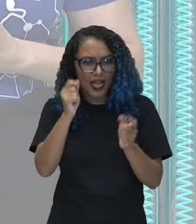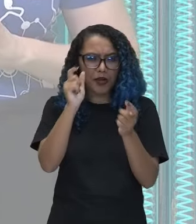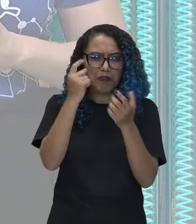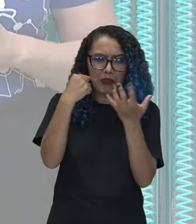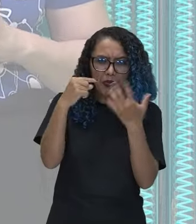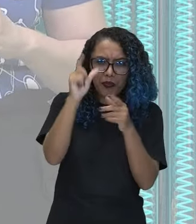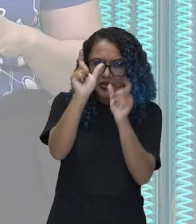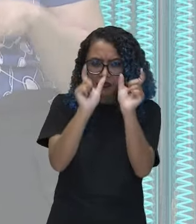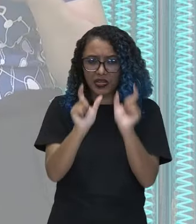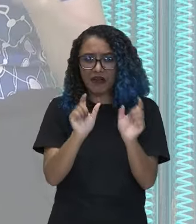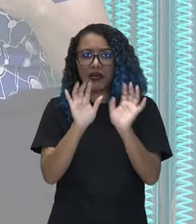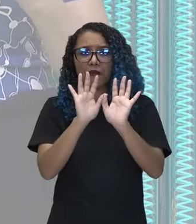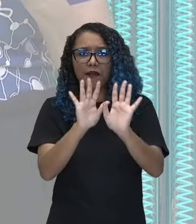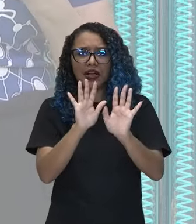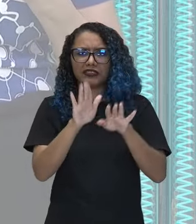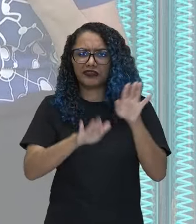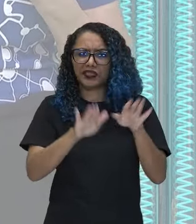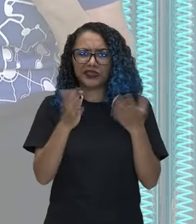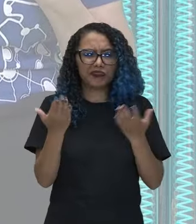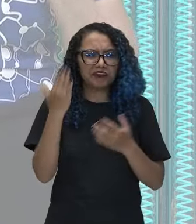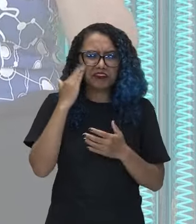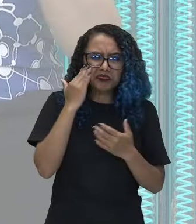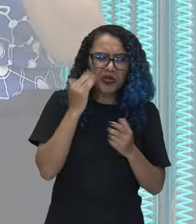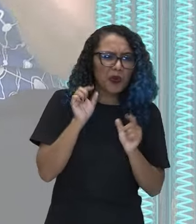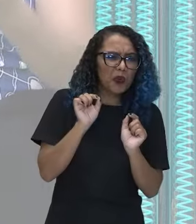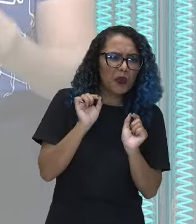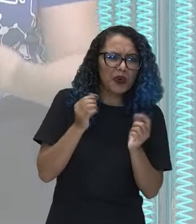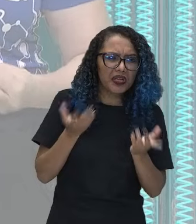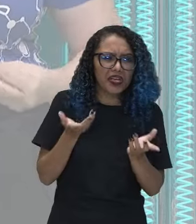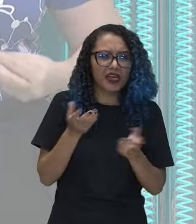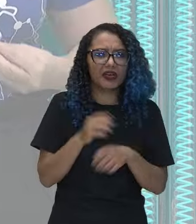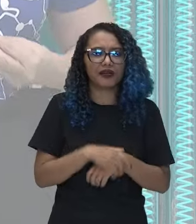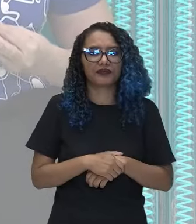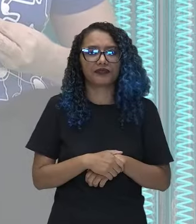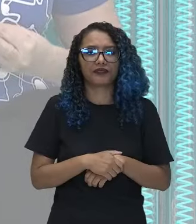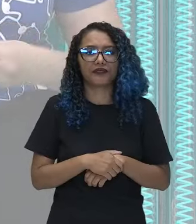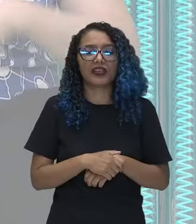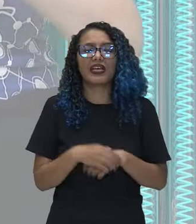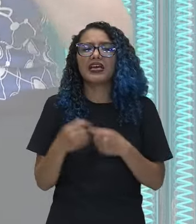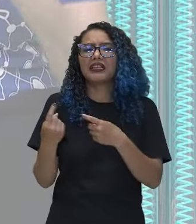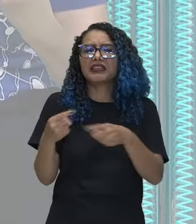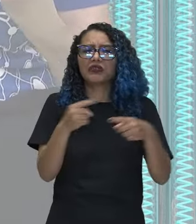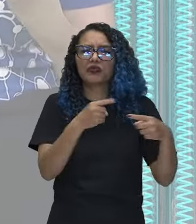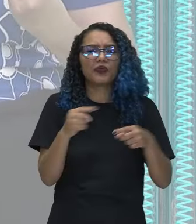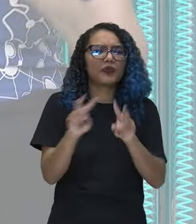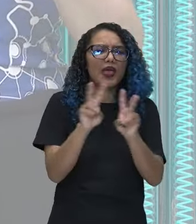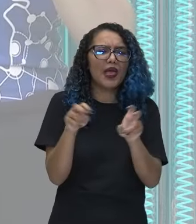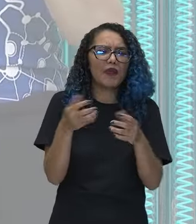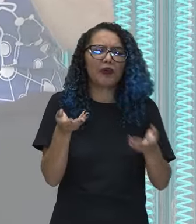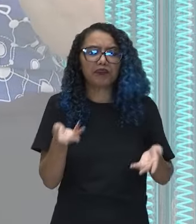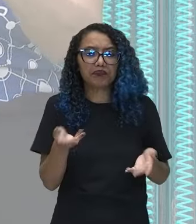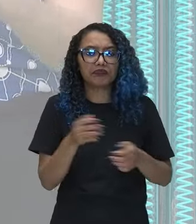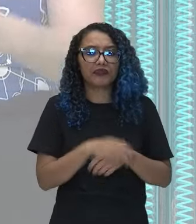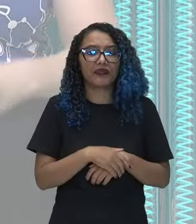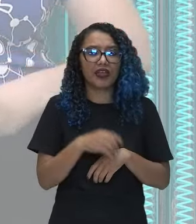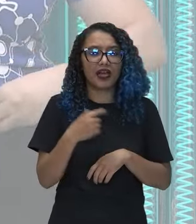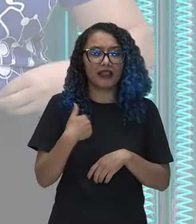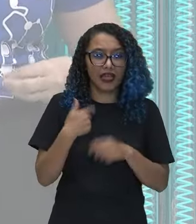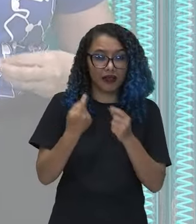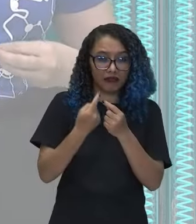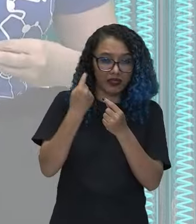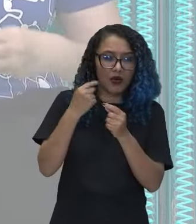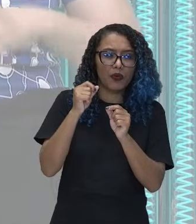2028, mas aí você não entende o que é isso. Aí você vê o que é que eles estão debatendo, sobre o quê. Aí você vê aí uma